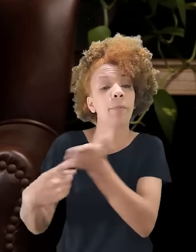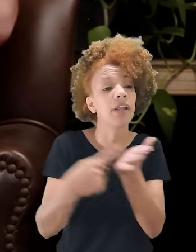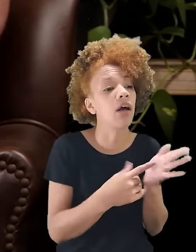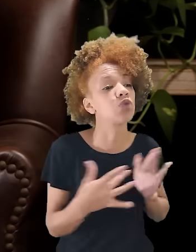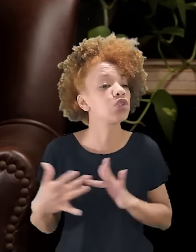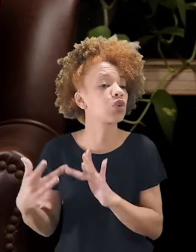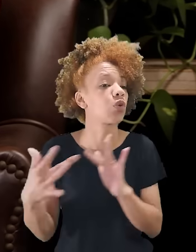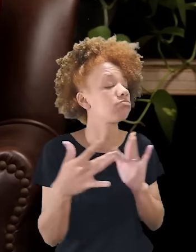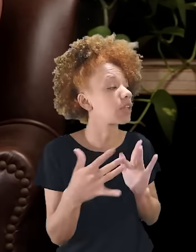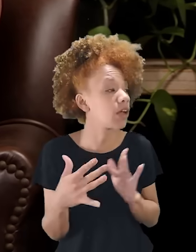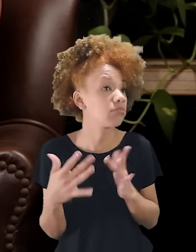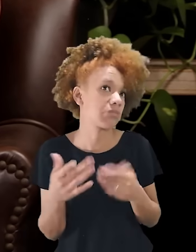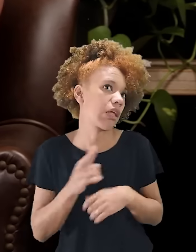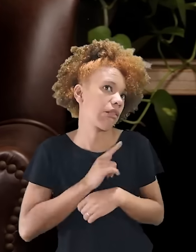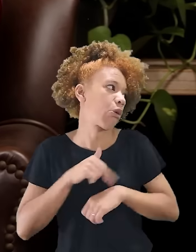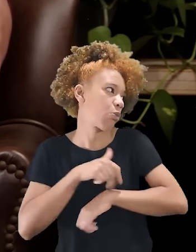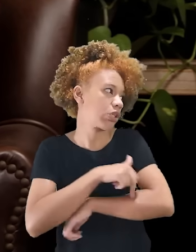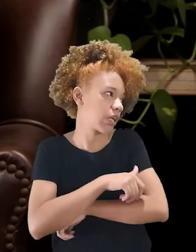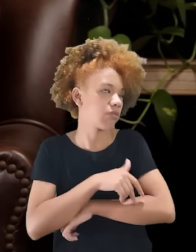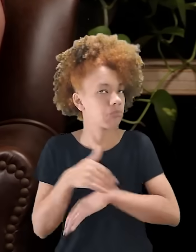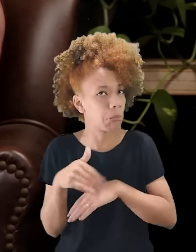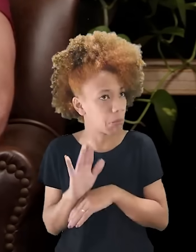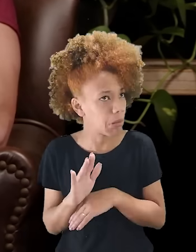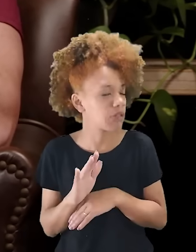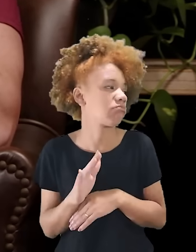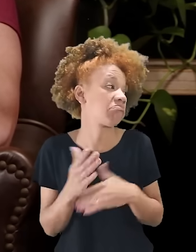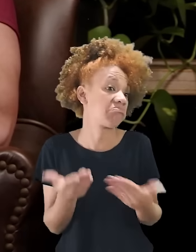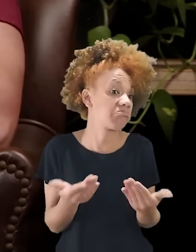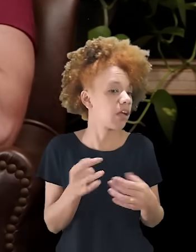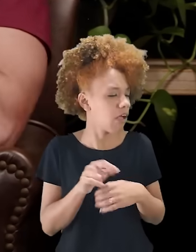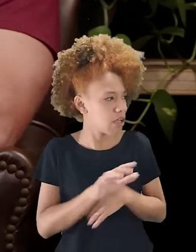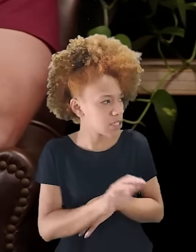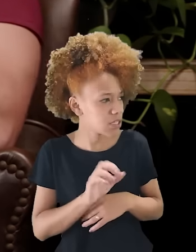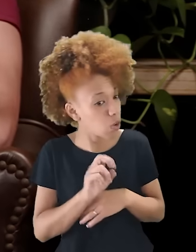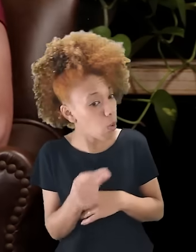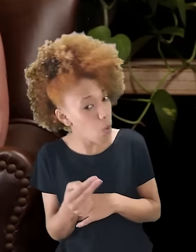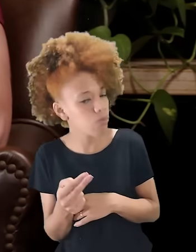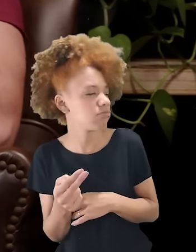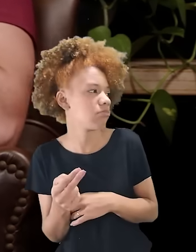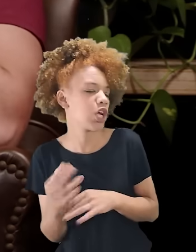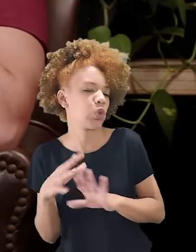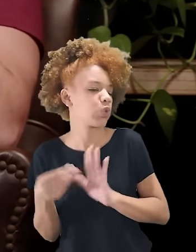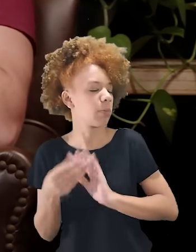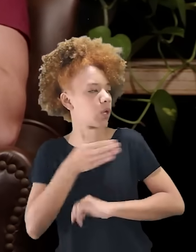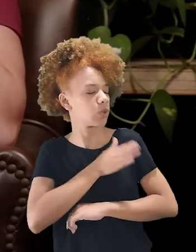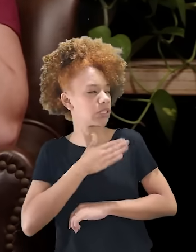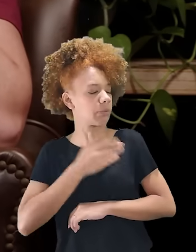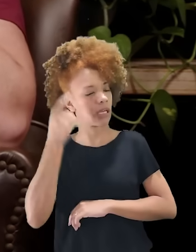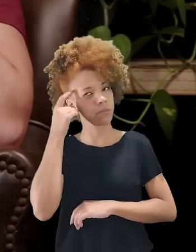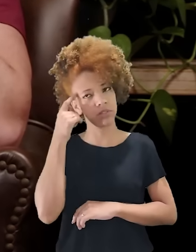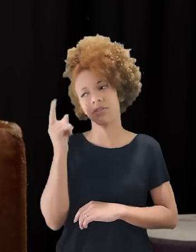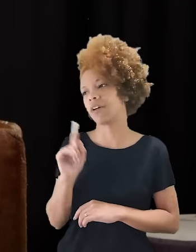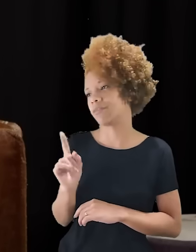contatos que gera ela né ser modelo uma modelo mais bem sucedido ou não é assim foi assim é tudo um preconceito da minha